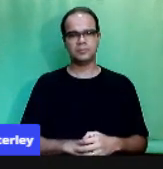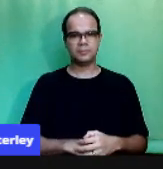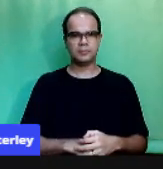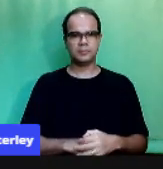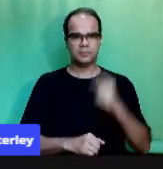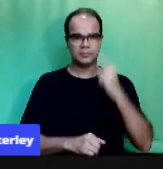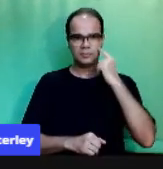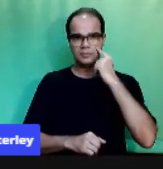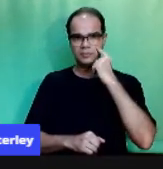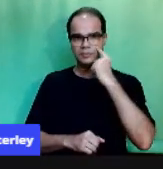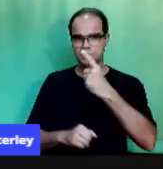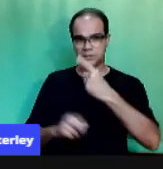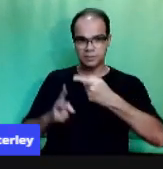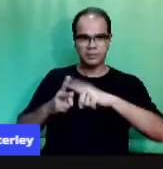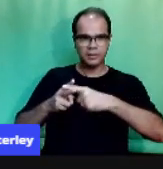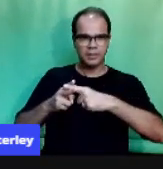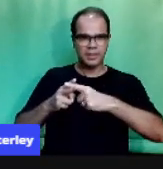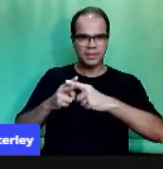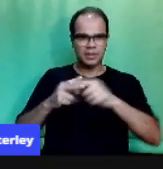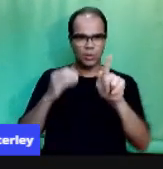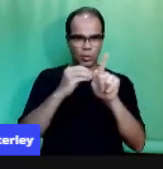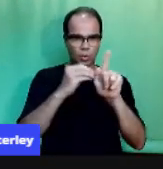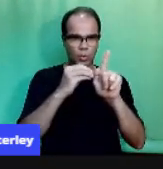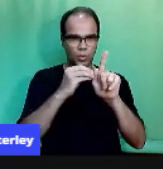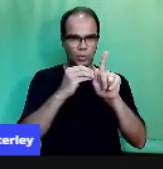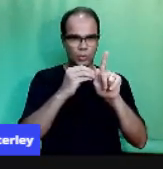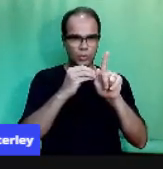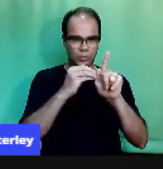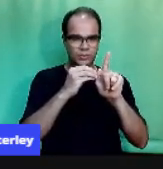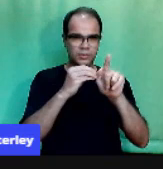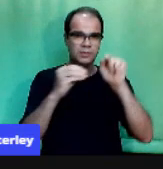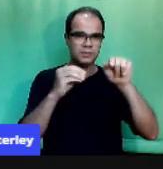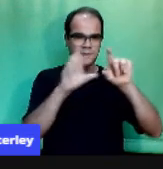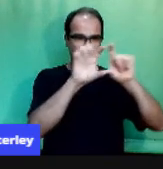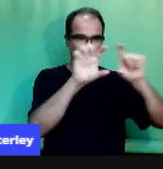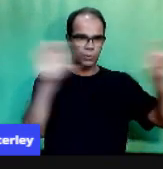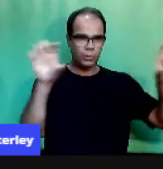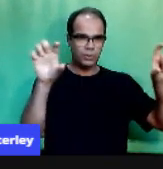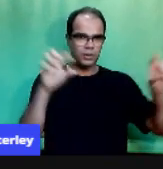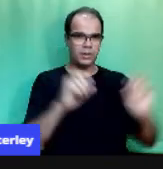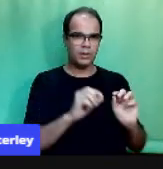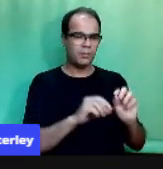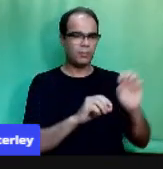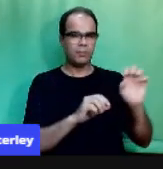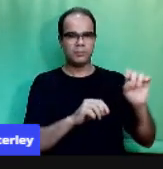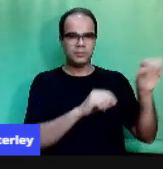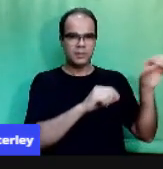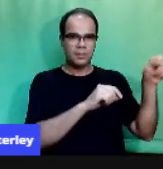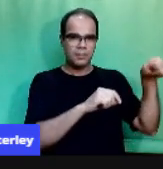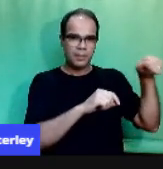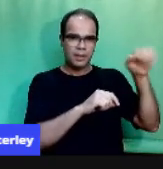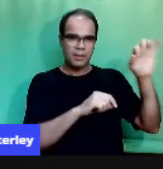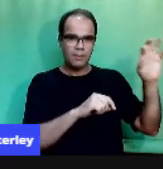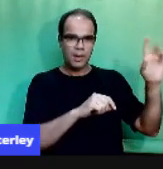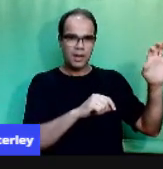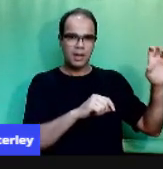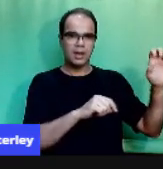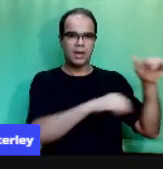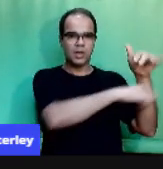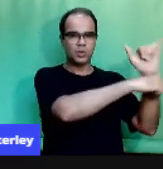de busca Google, digite YouTube Edu, tá? E vocês